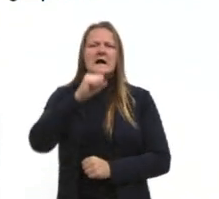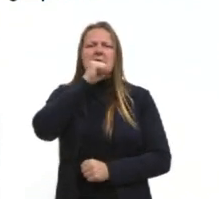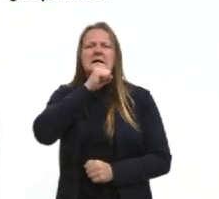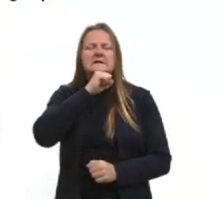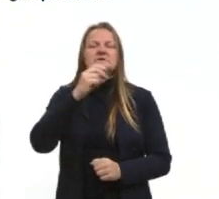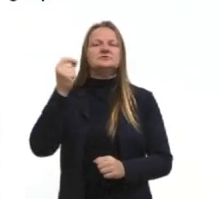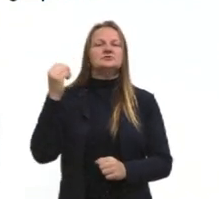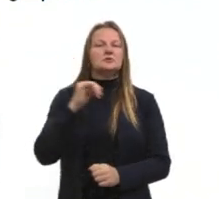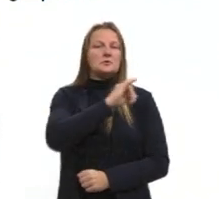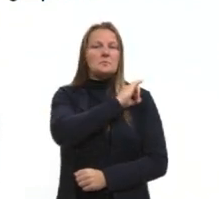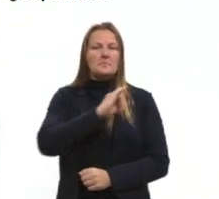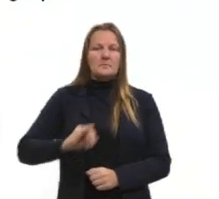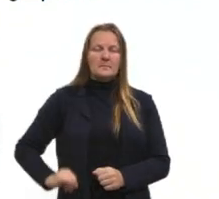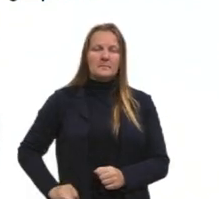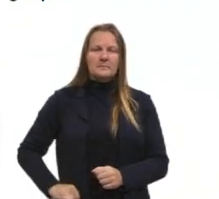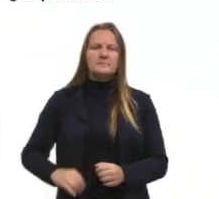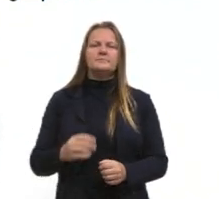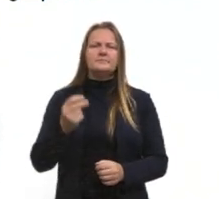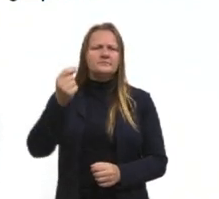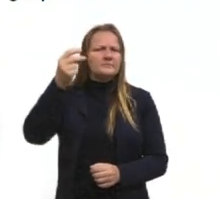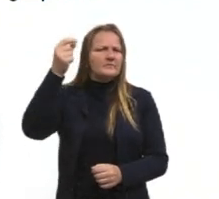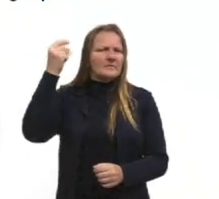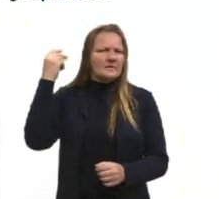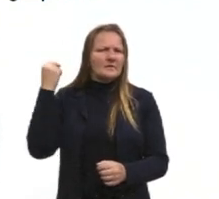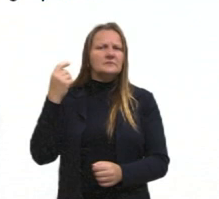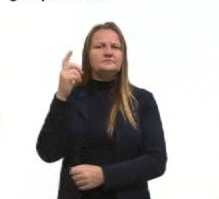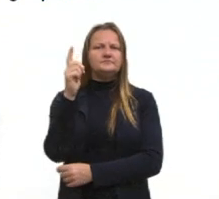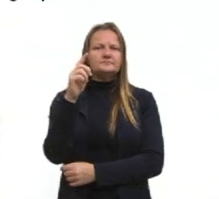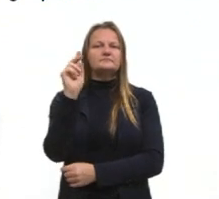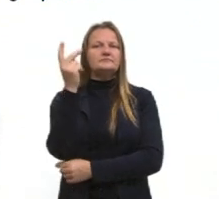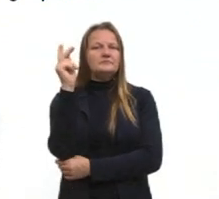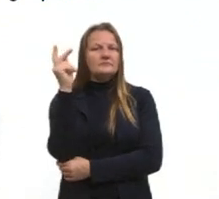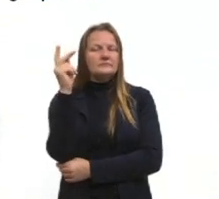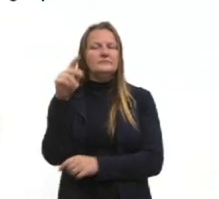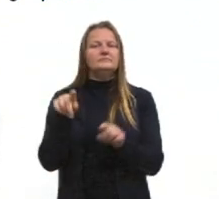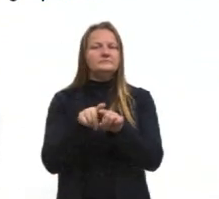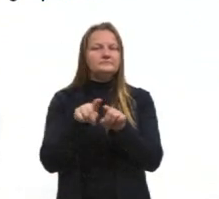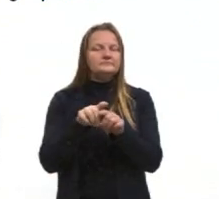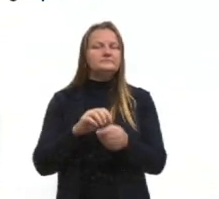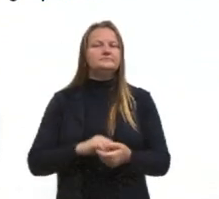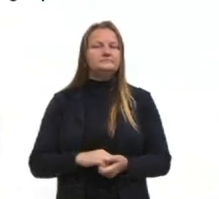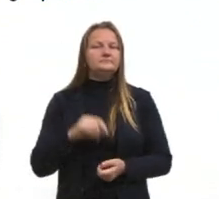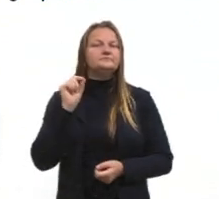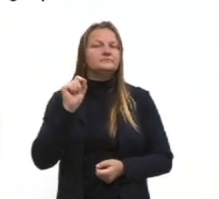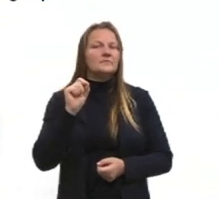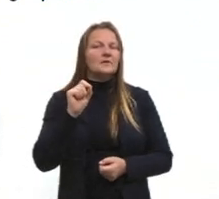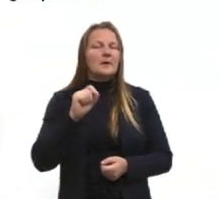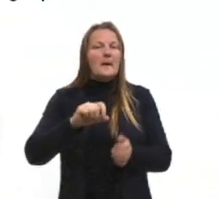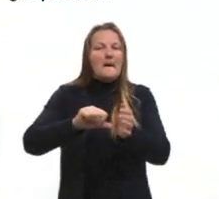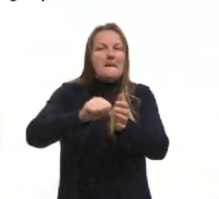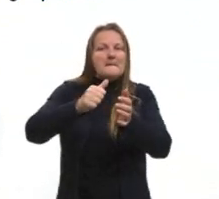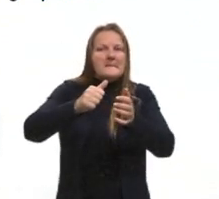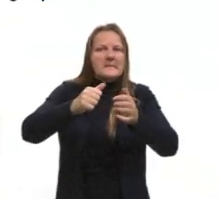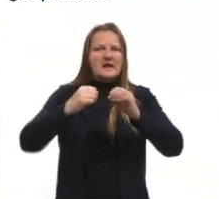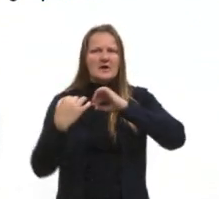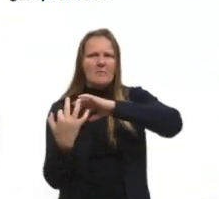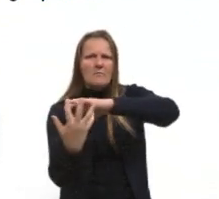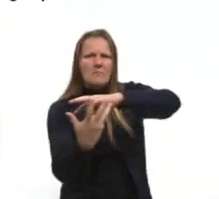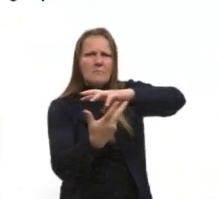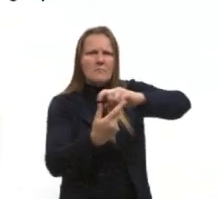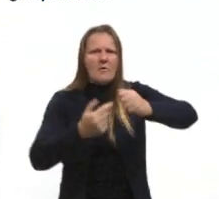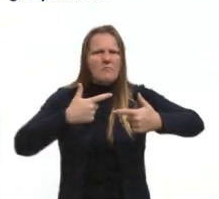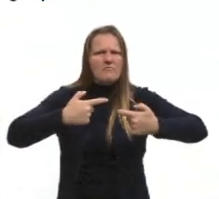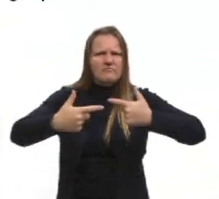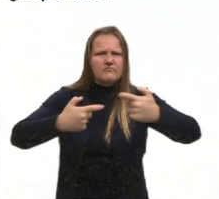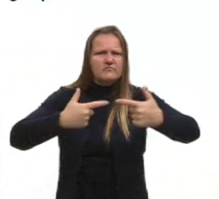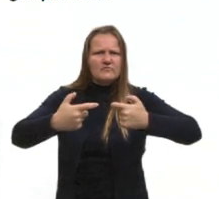esses impérios a gente viu que nas aulas de geografia história também principalmente que a primeira guerra mundial ela marca o fim